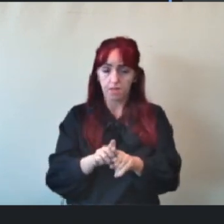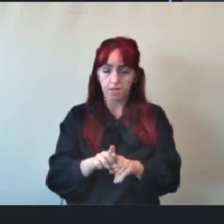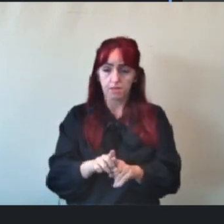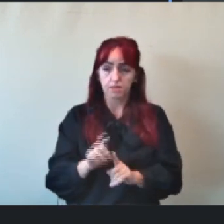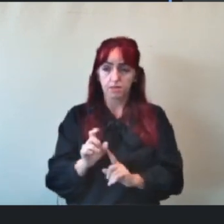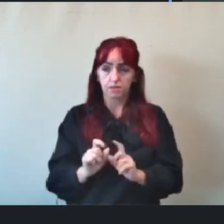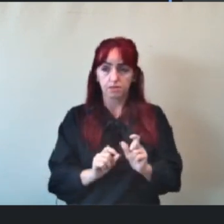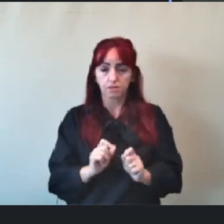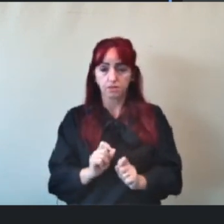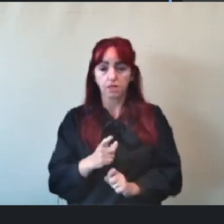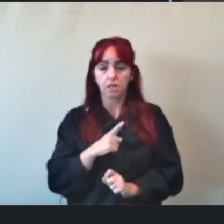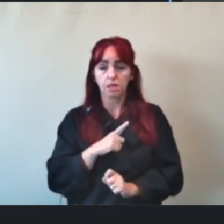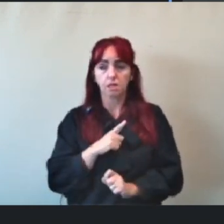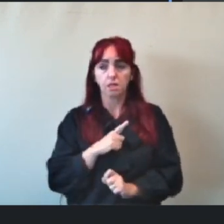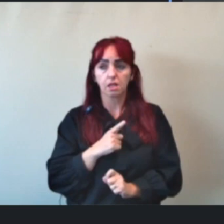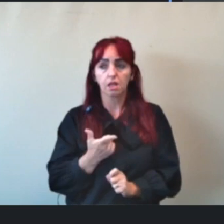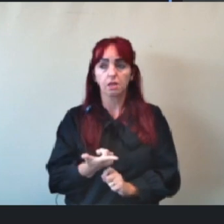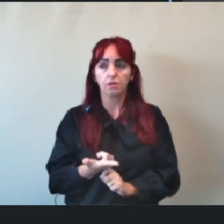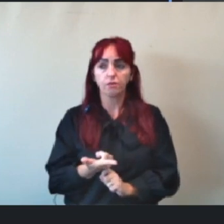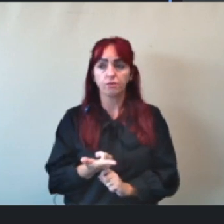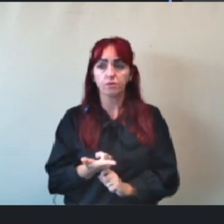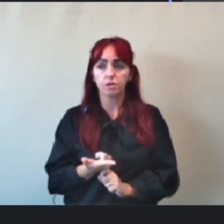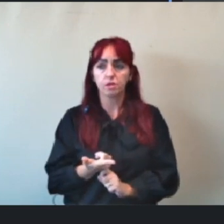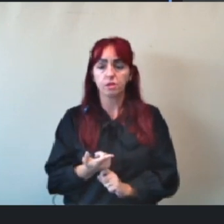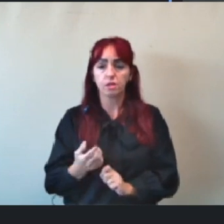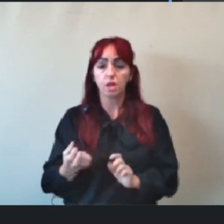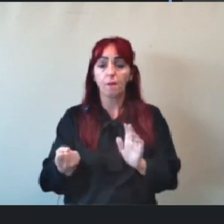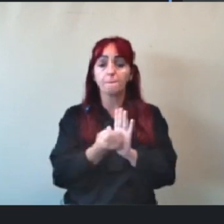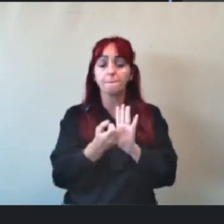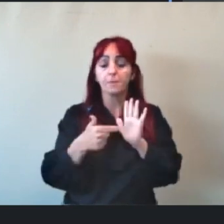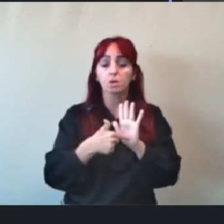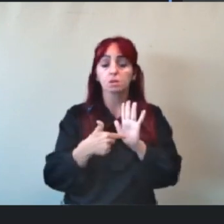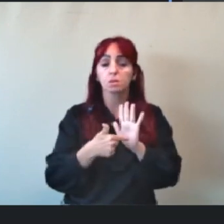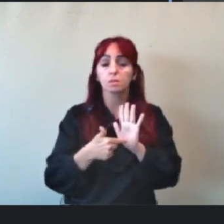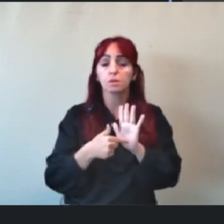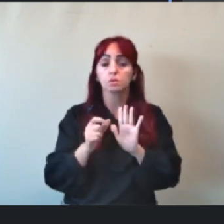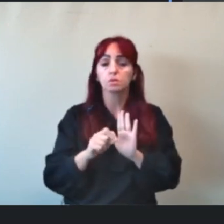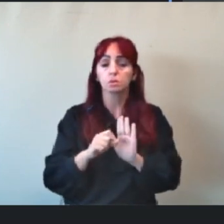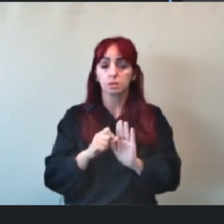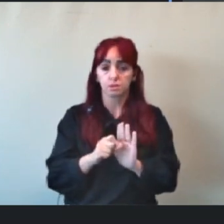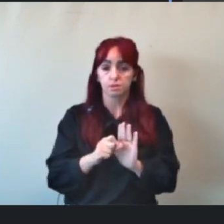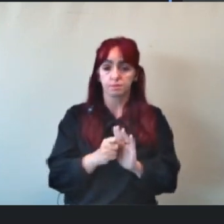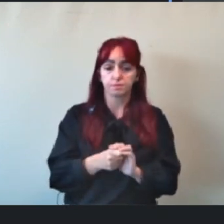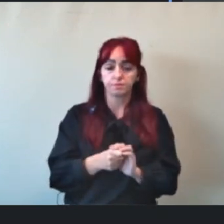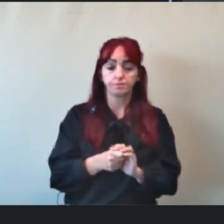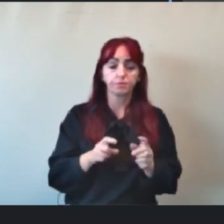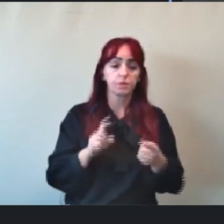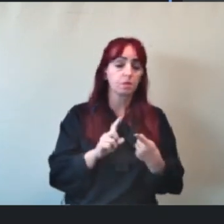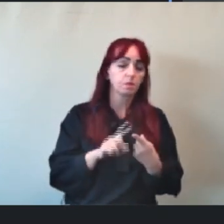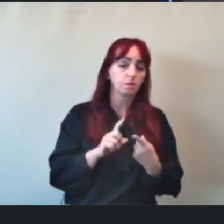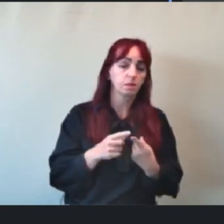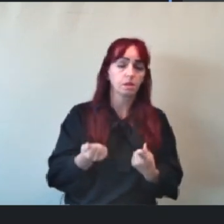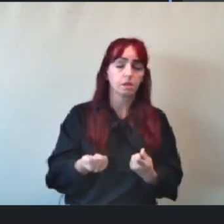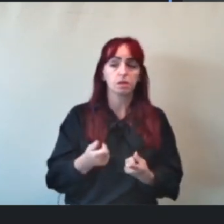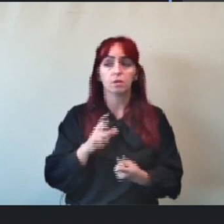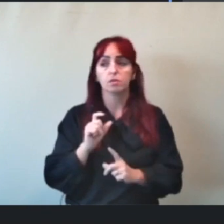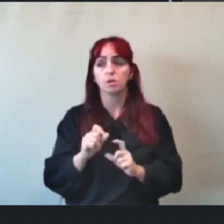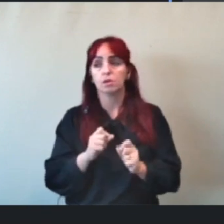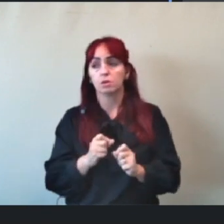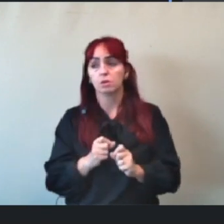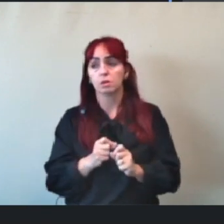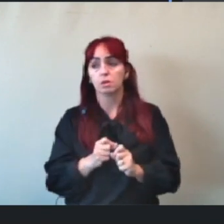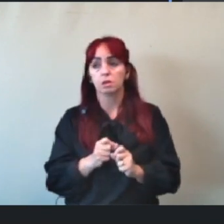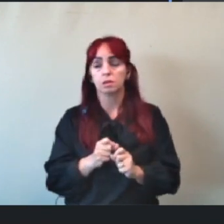uma das coisas, o que foi colocado em pauta, primeiro, foi dimensionado a questão dos atrasos